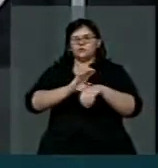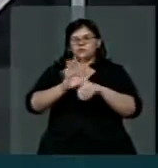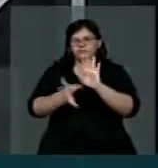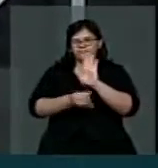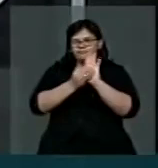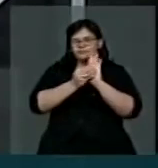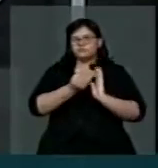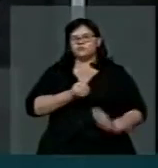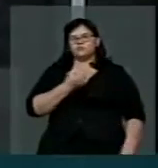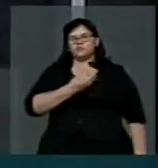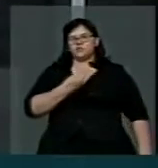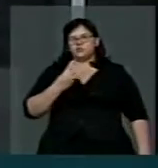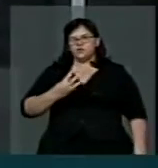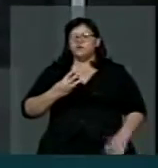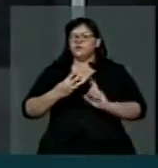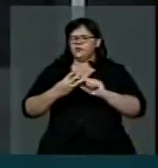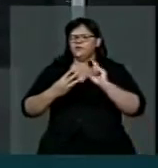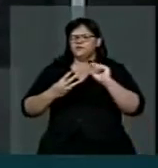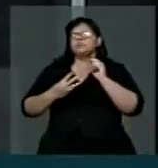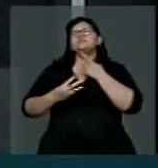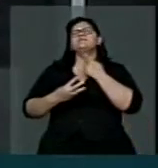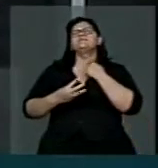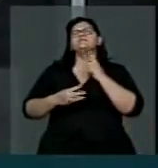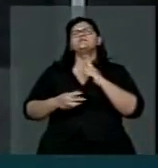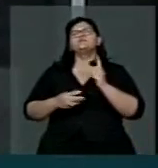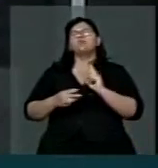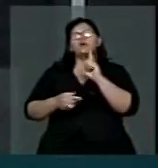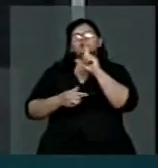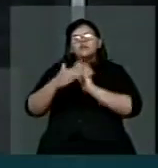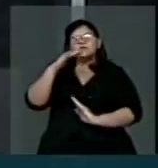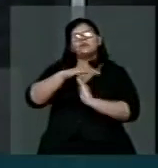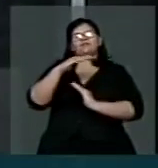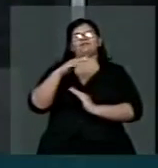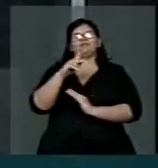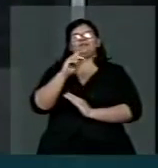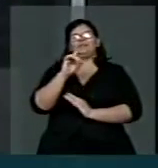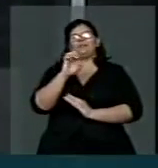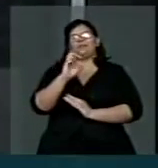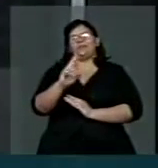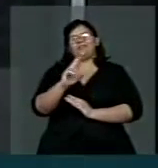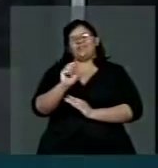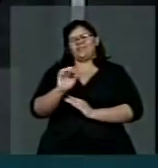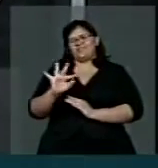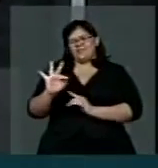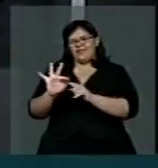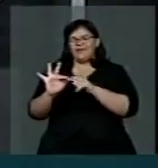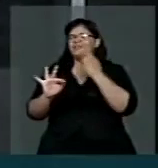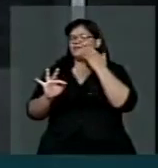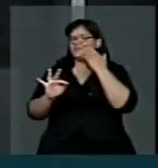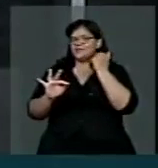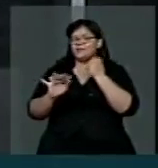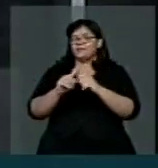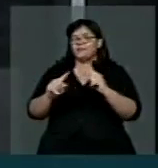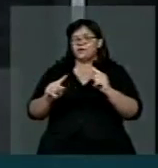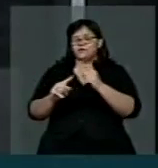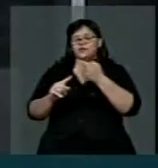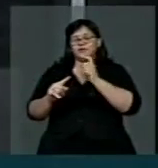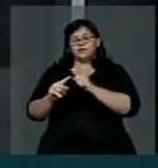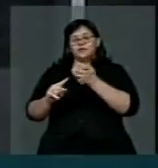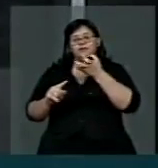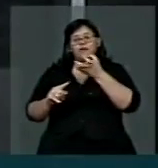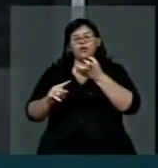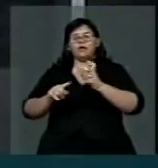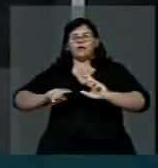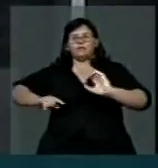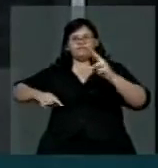número 33, que pretende limitar os poderes do STF. A proposta visa aumentar o número de votos necessários para